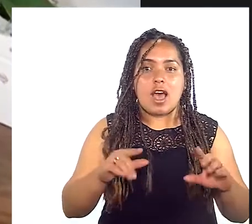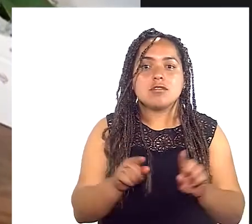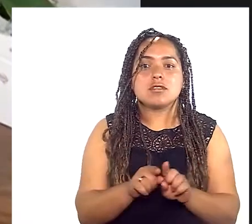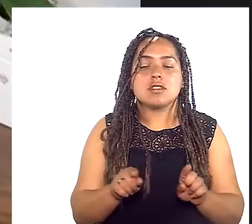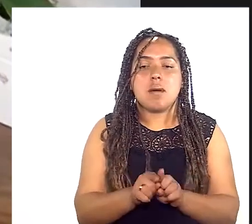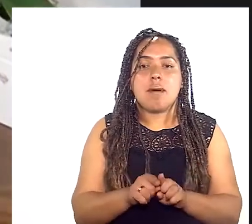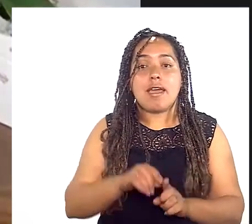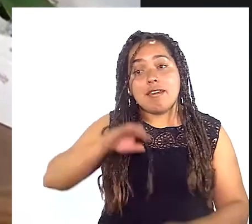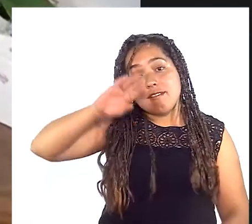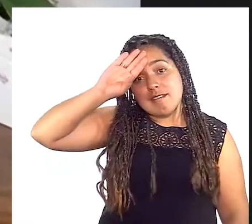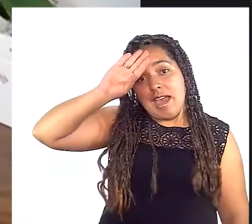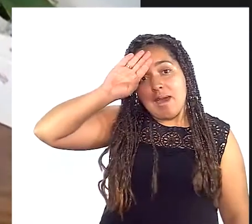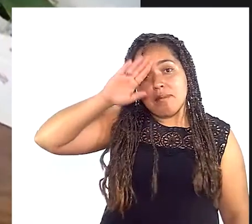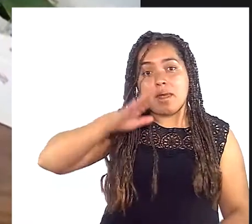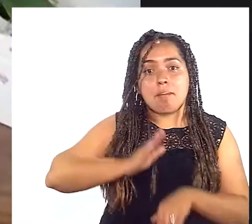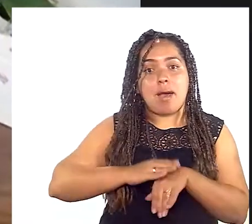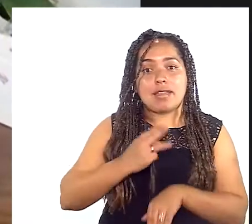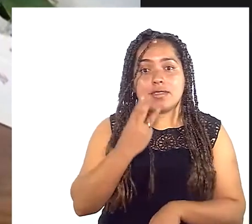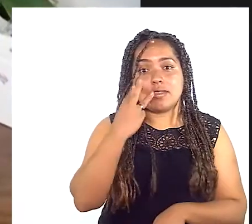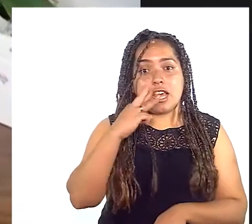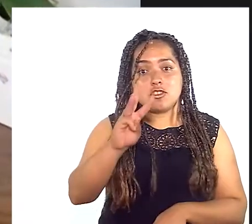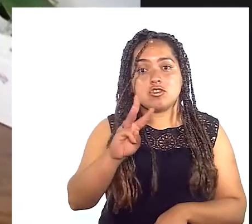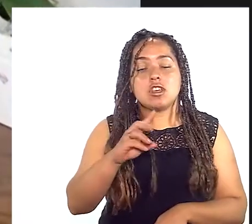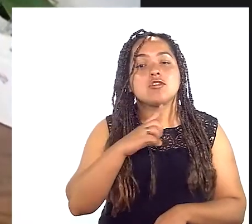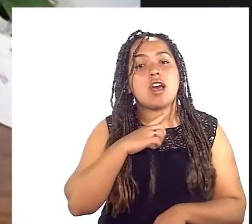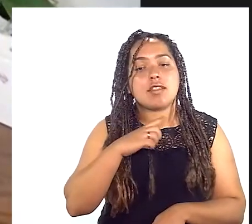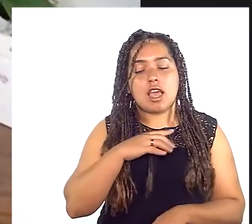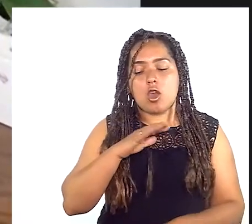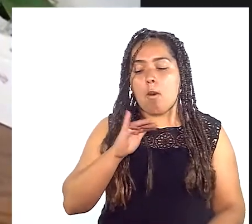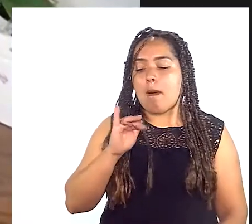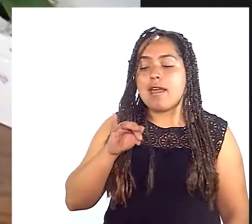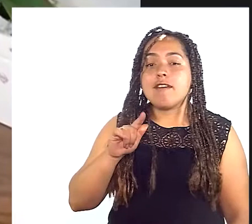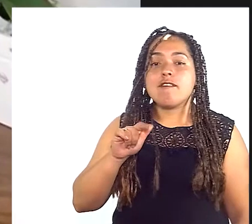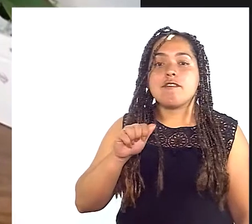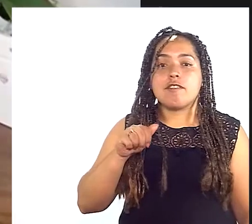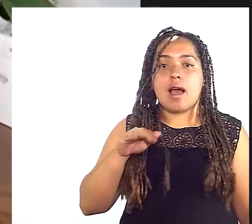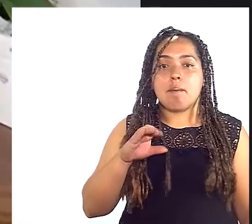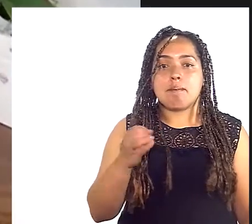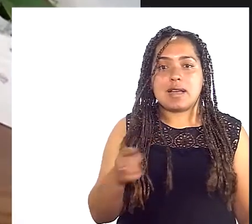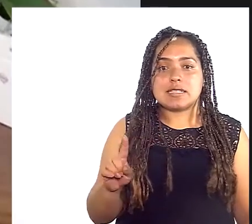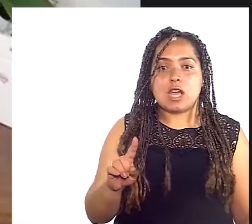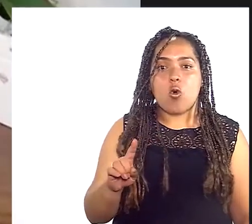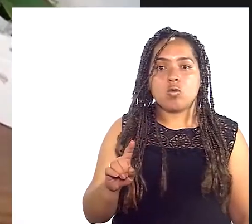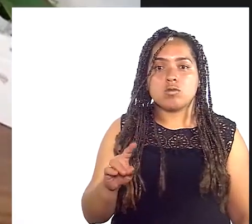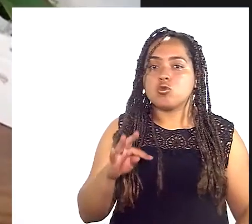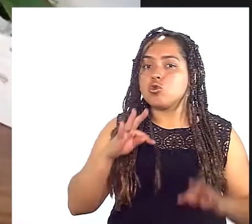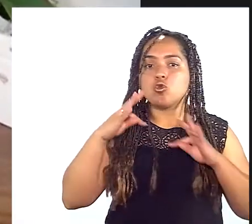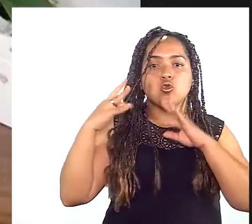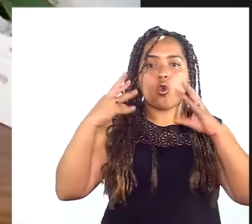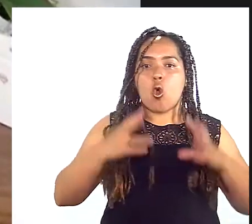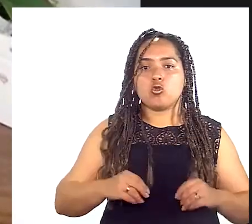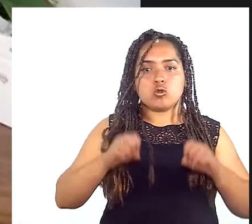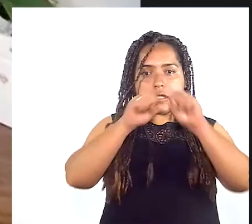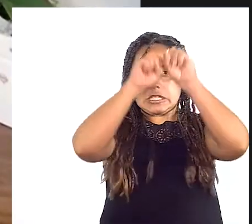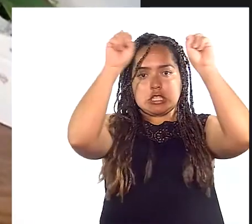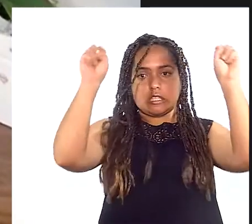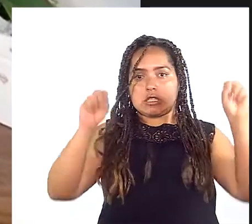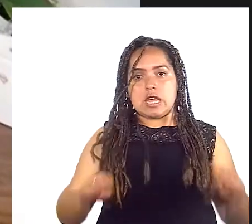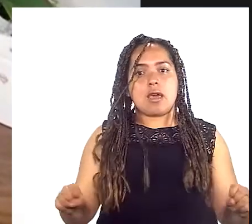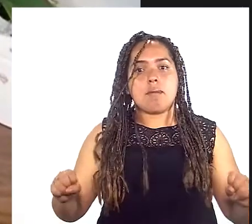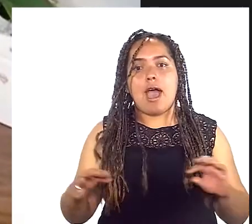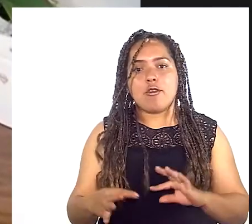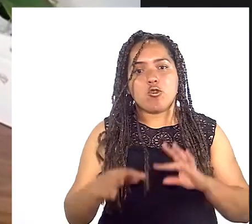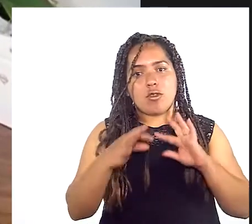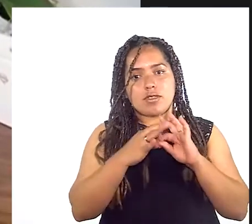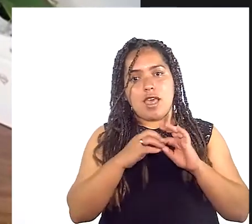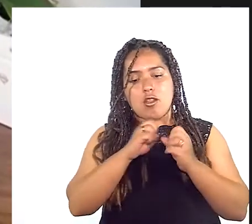nas mãos e nos pés, manchas vermelhas no corpo, febre por mais de 3 dias e que faz toda uma inflamação multissistêmica, né, associada